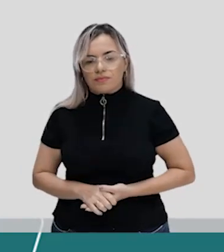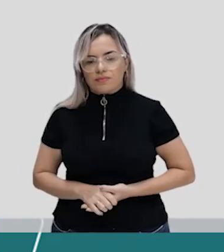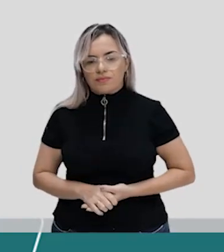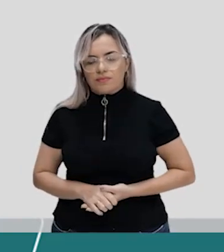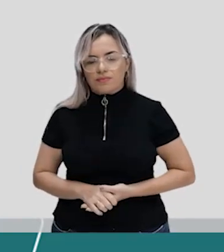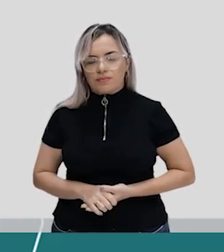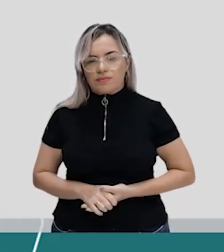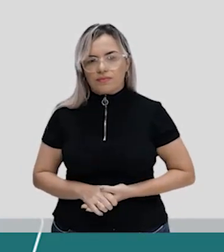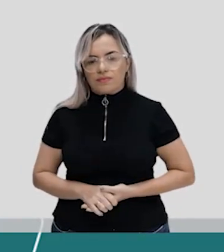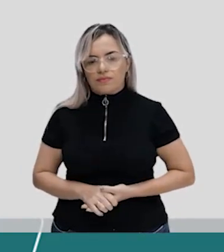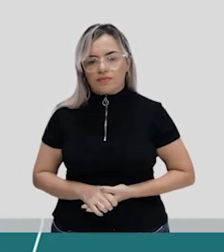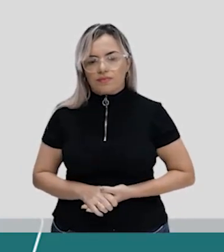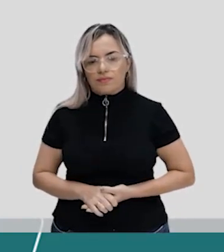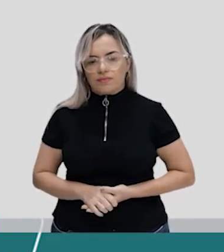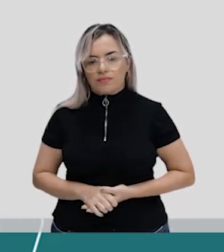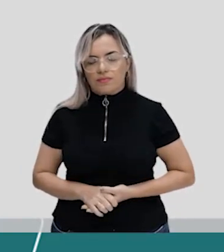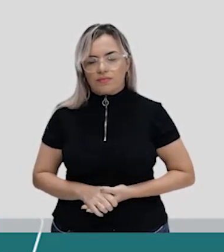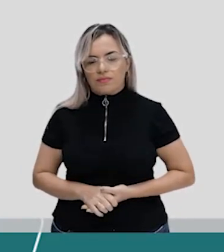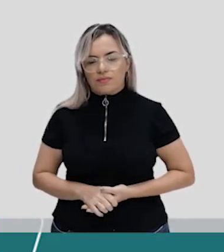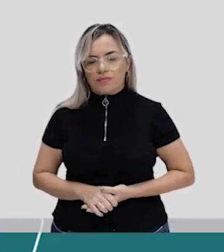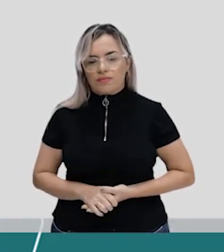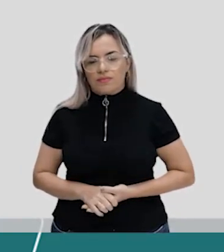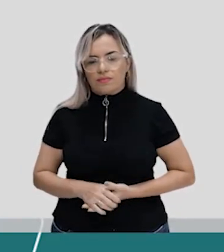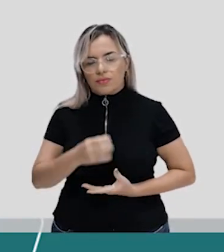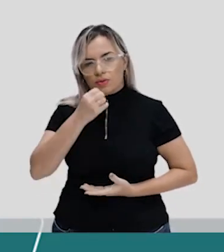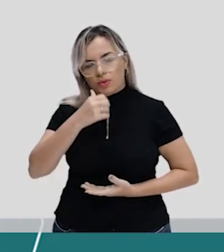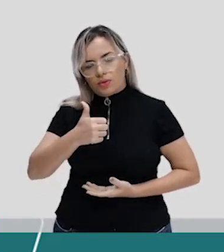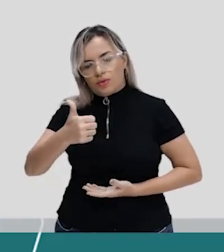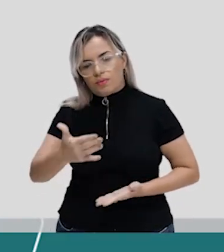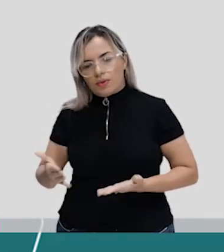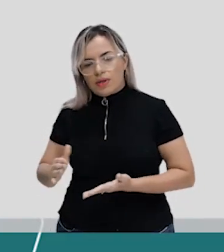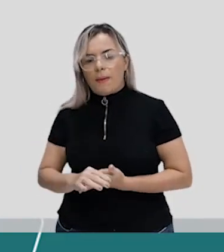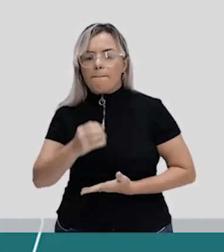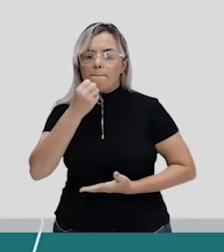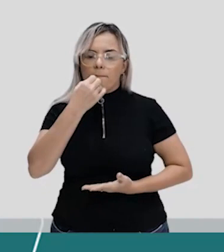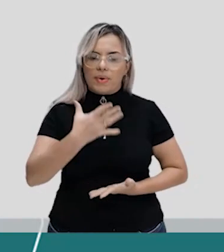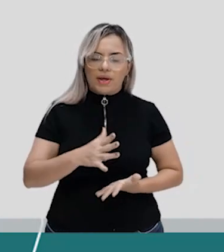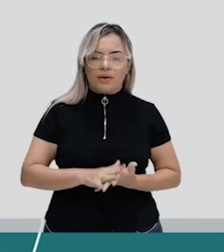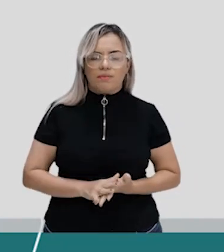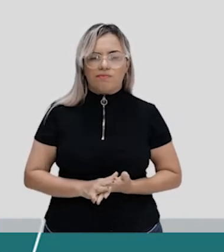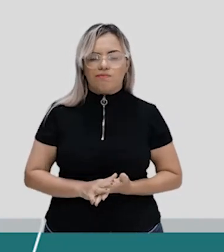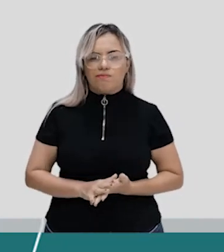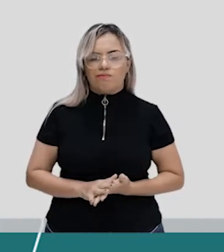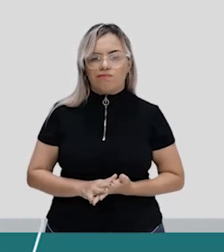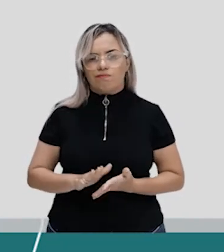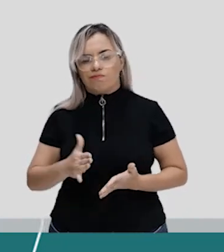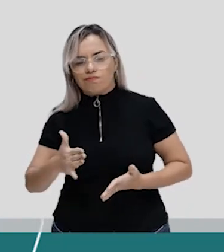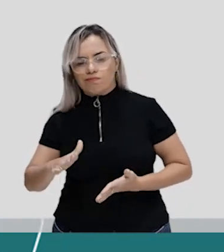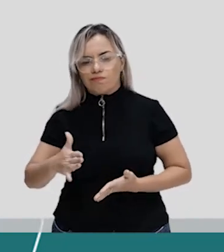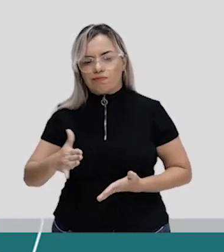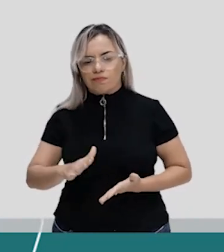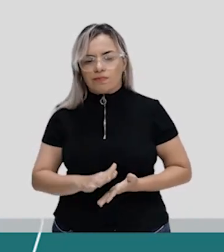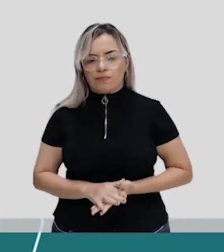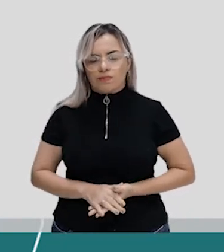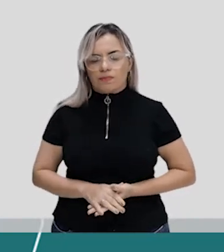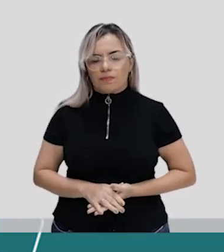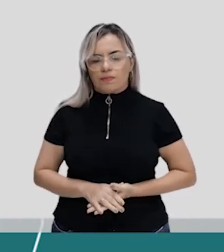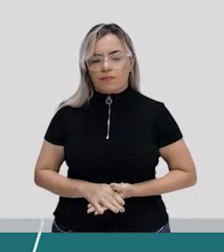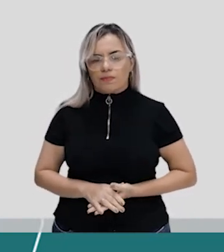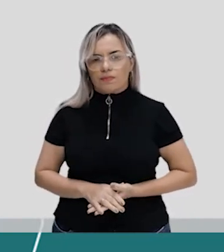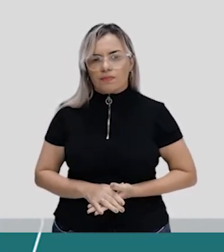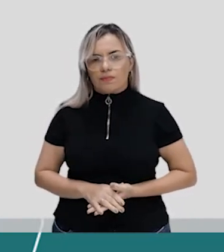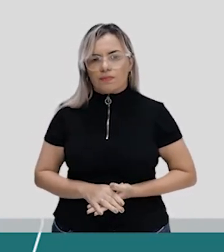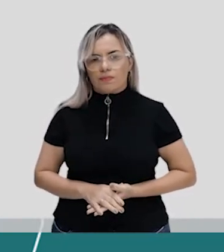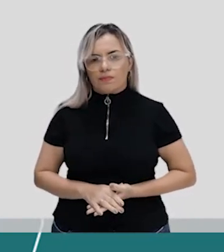bien, muito bem. Bien, que é bem. Regular, regular, tá? Que é